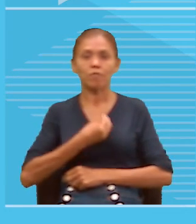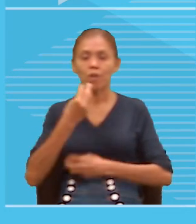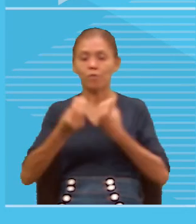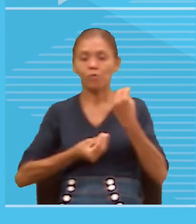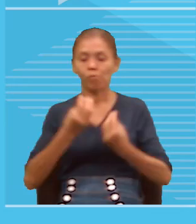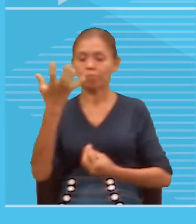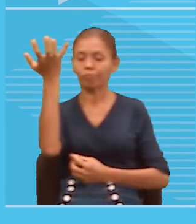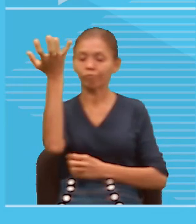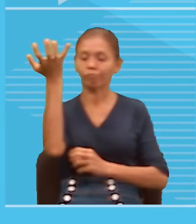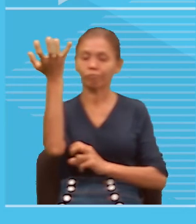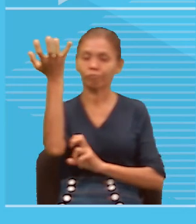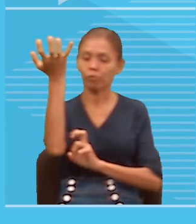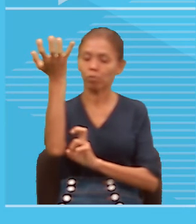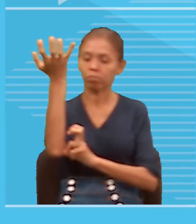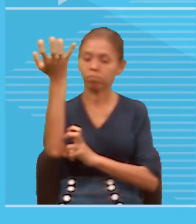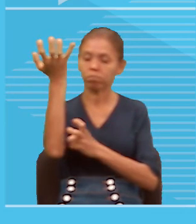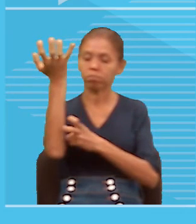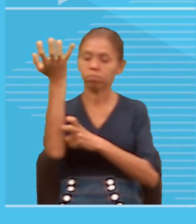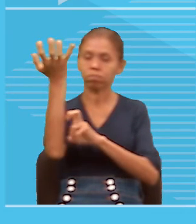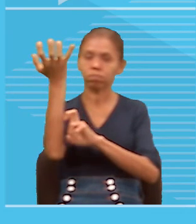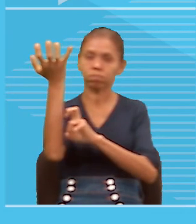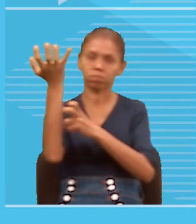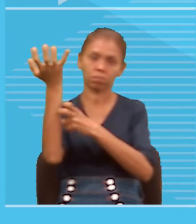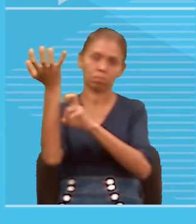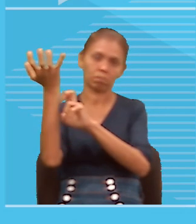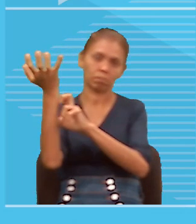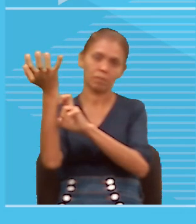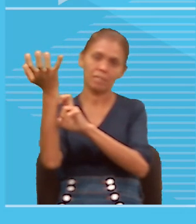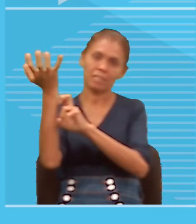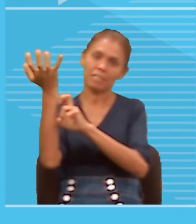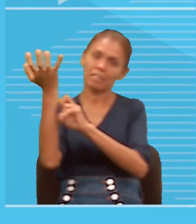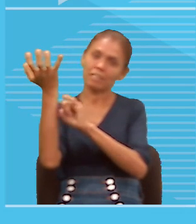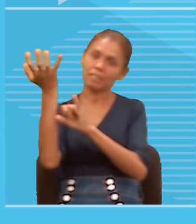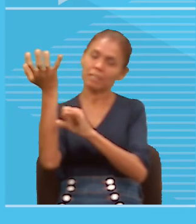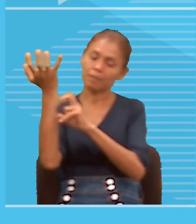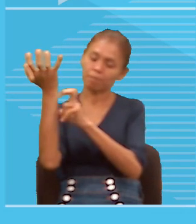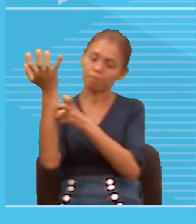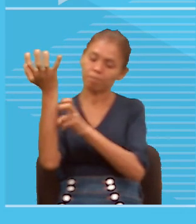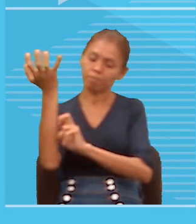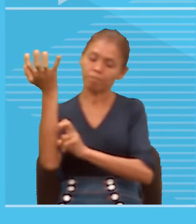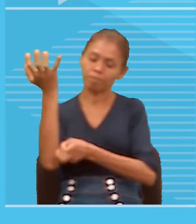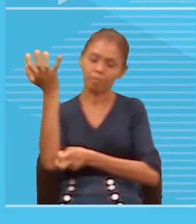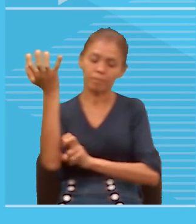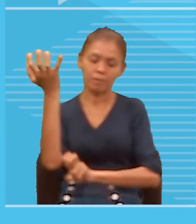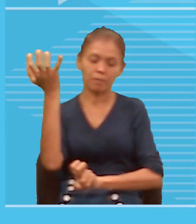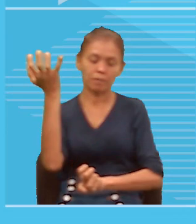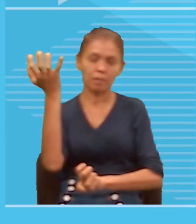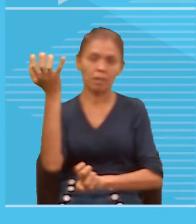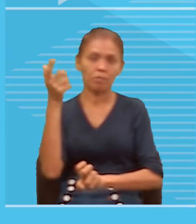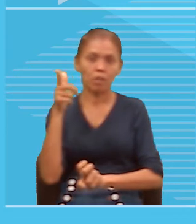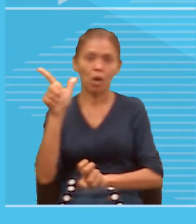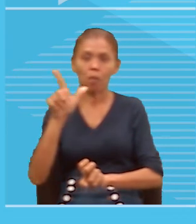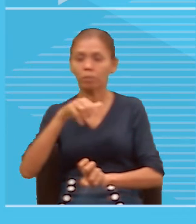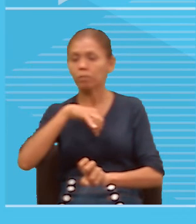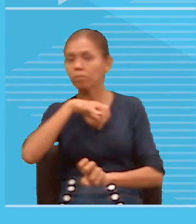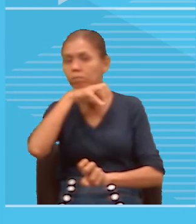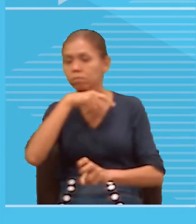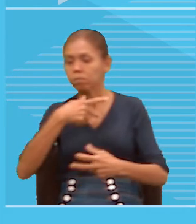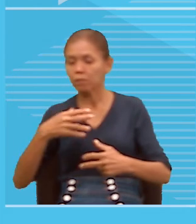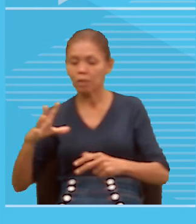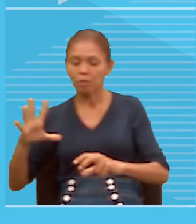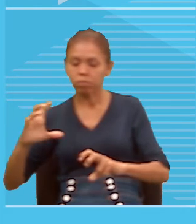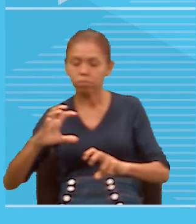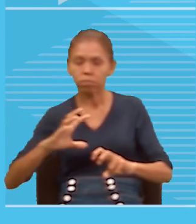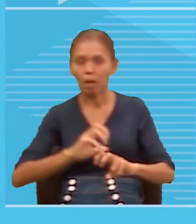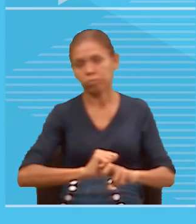né eles não ficavam descendo desceu é problema vem um bicho e come então viver na copa das Árvores também é uma estratégia